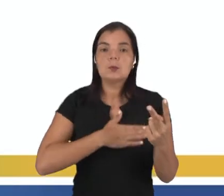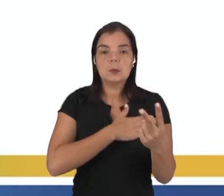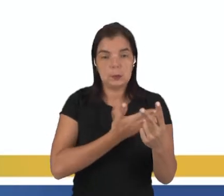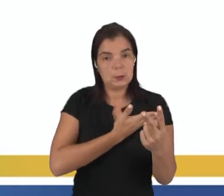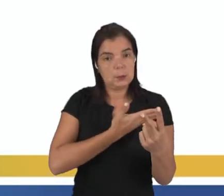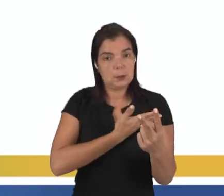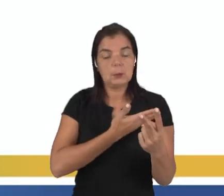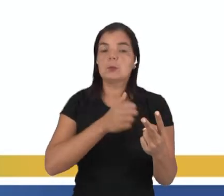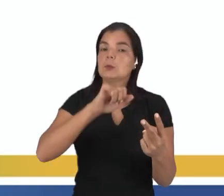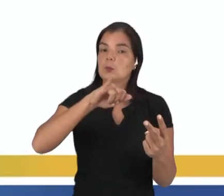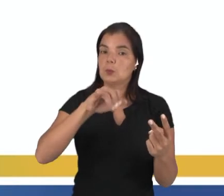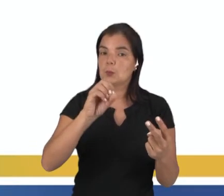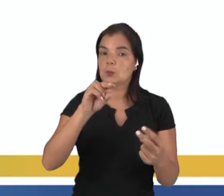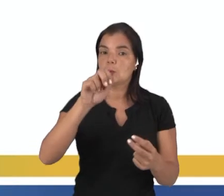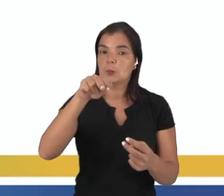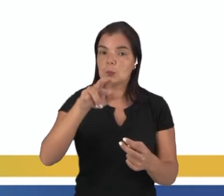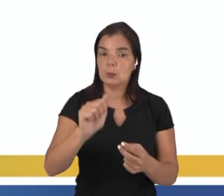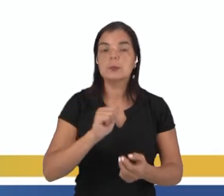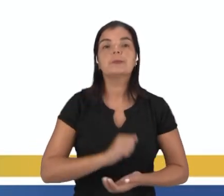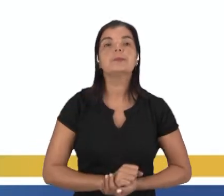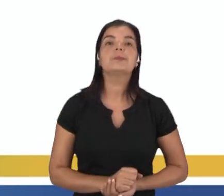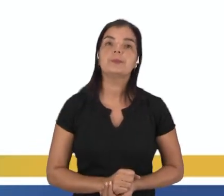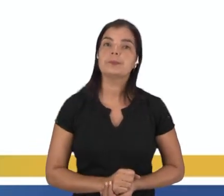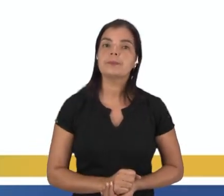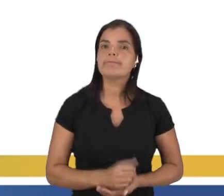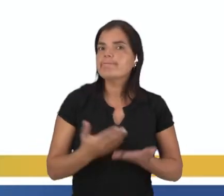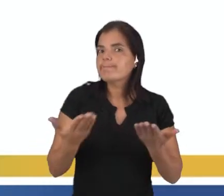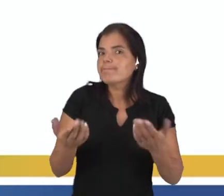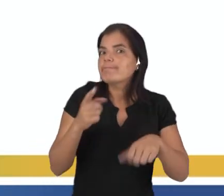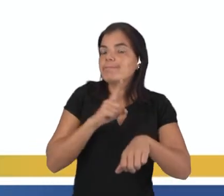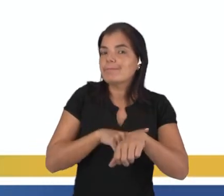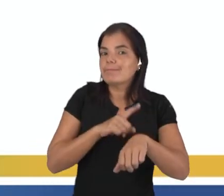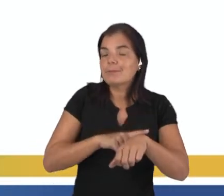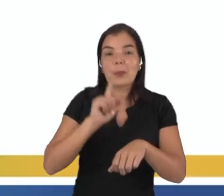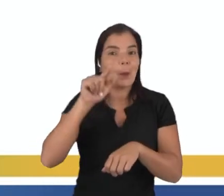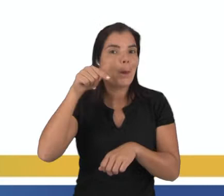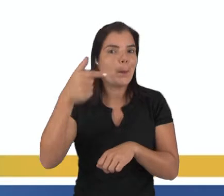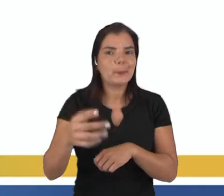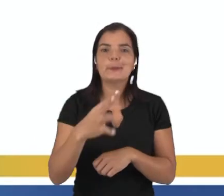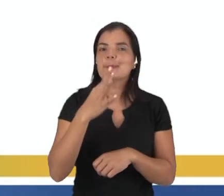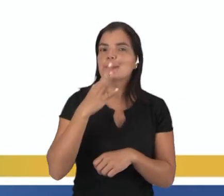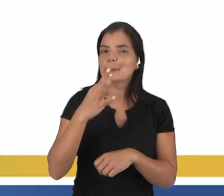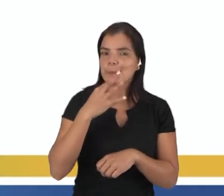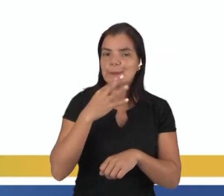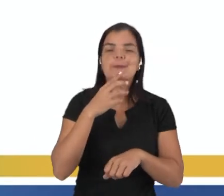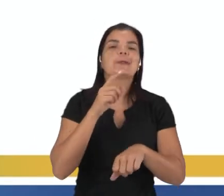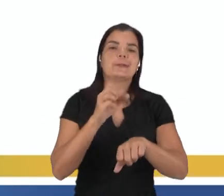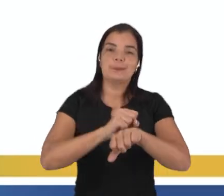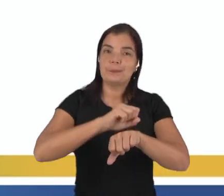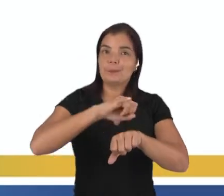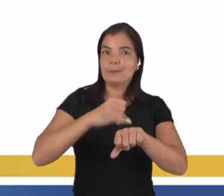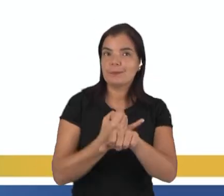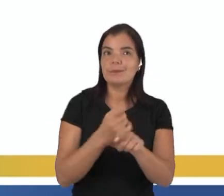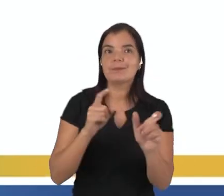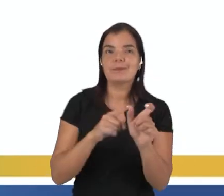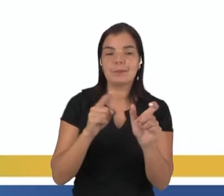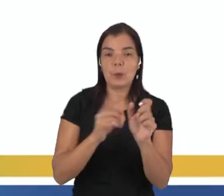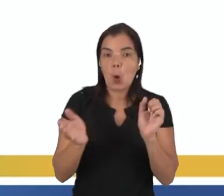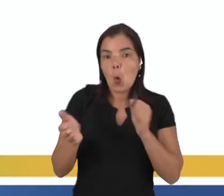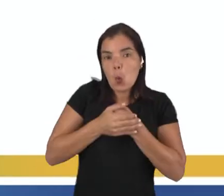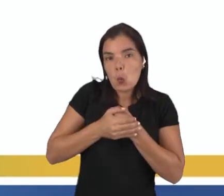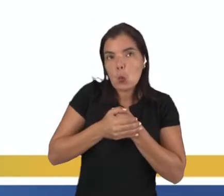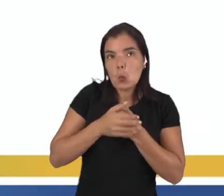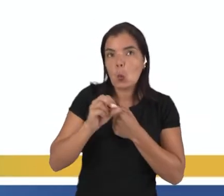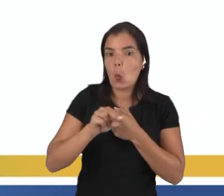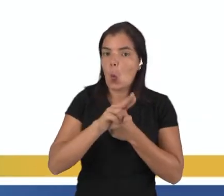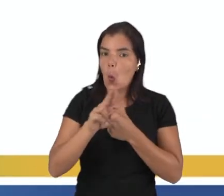amiga Joana. Chegou a hora de conhecer outro tipo de sujeito. É o sujeito oculto